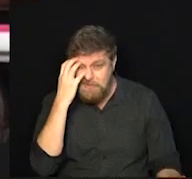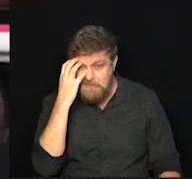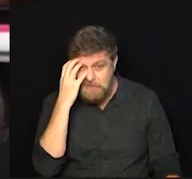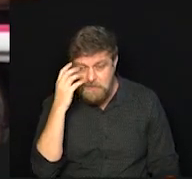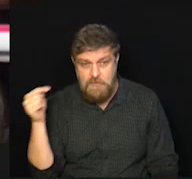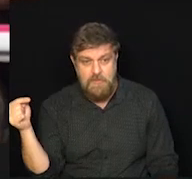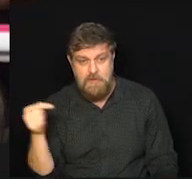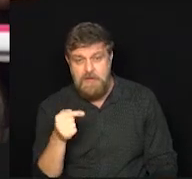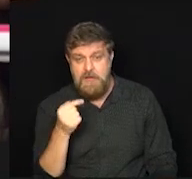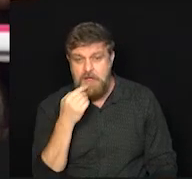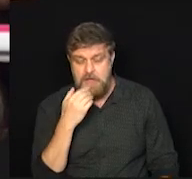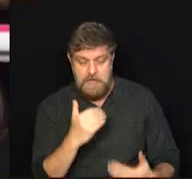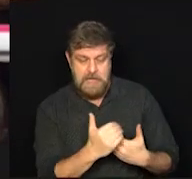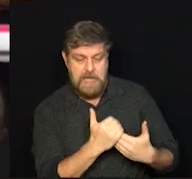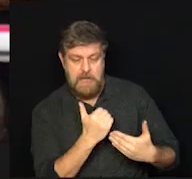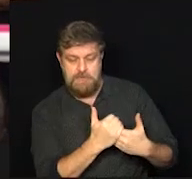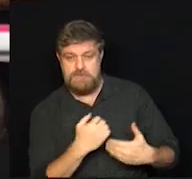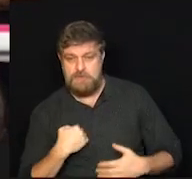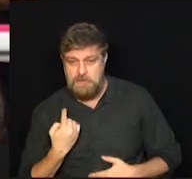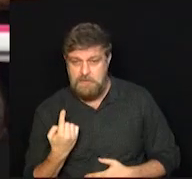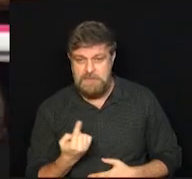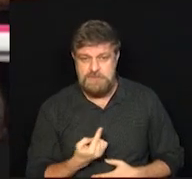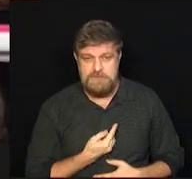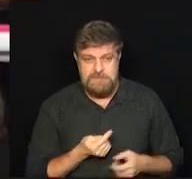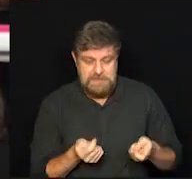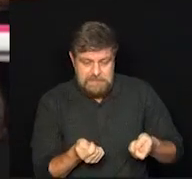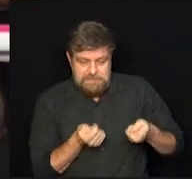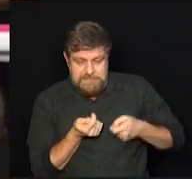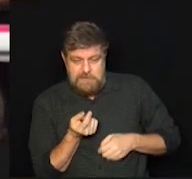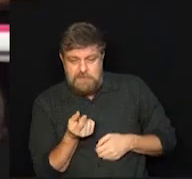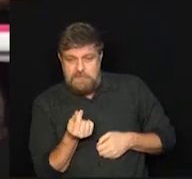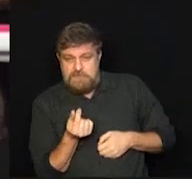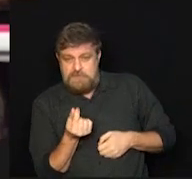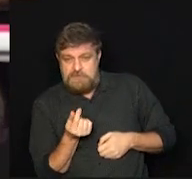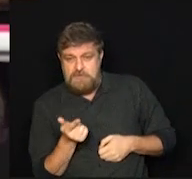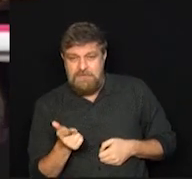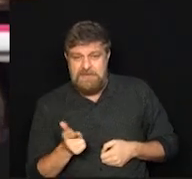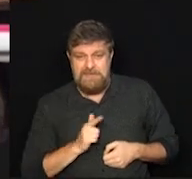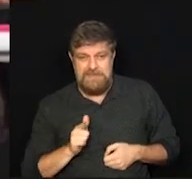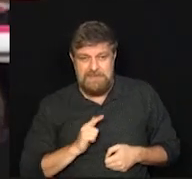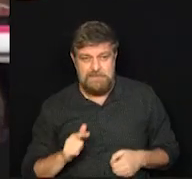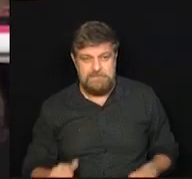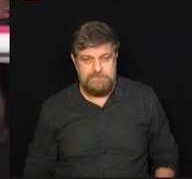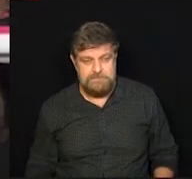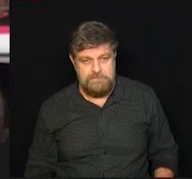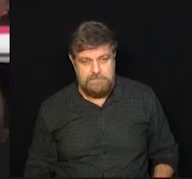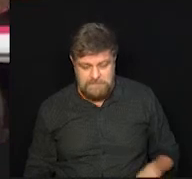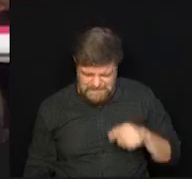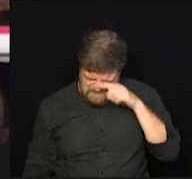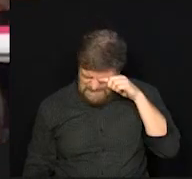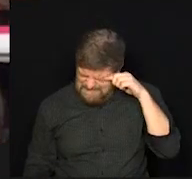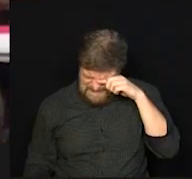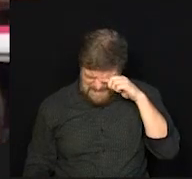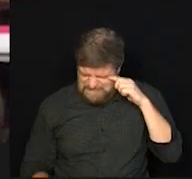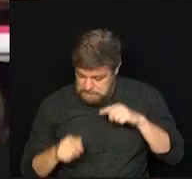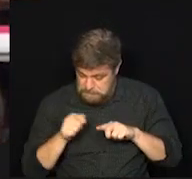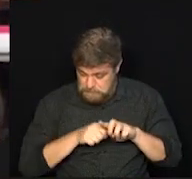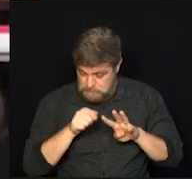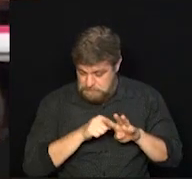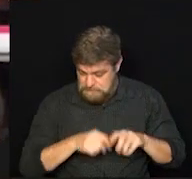sugeriu como questão de contenção de recurso de inveja um posto permanente